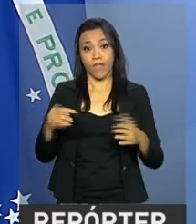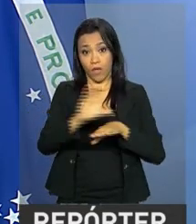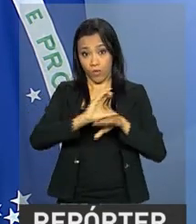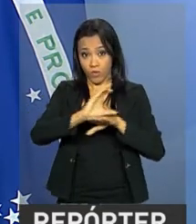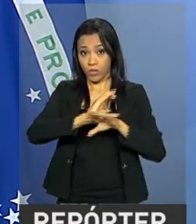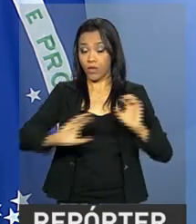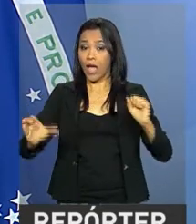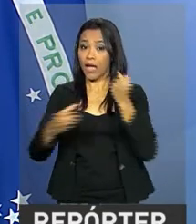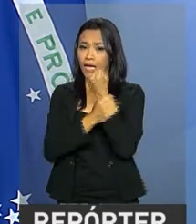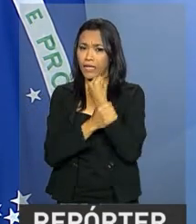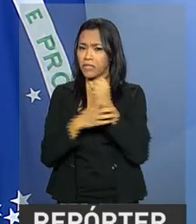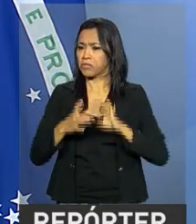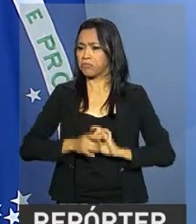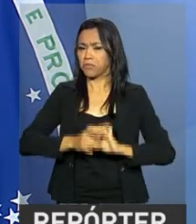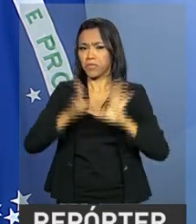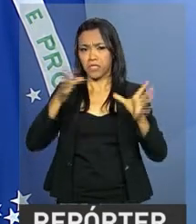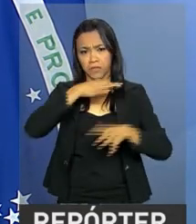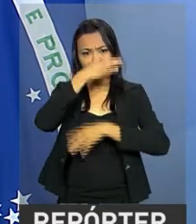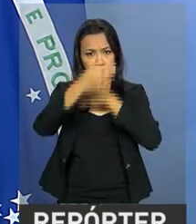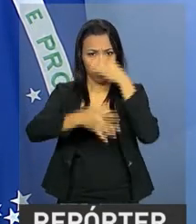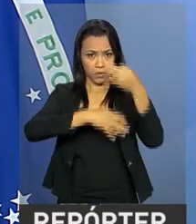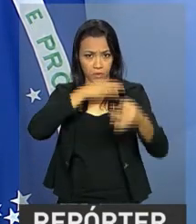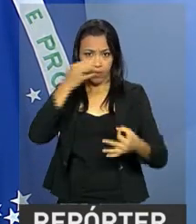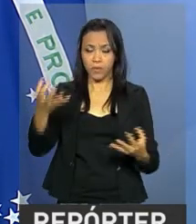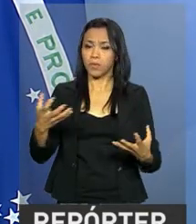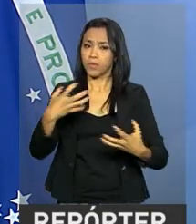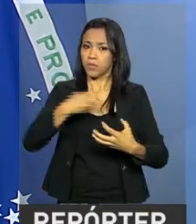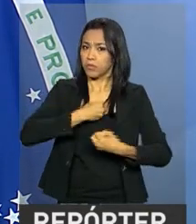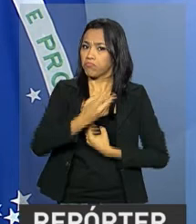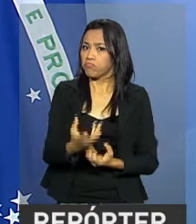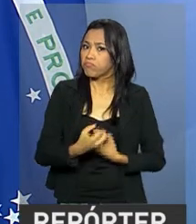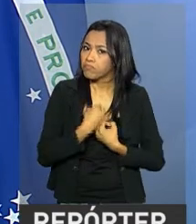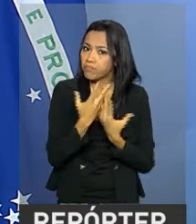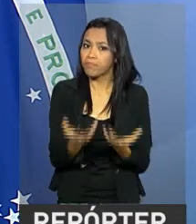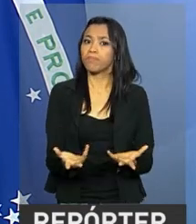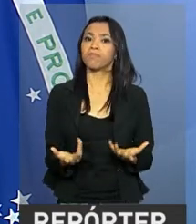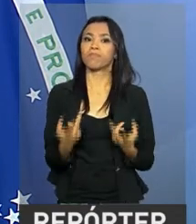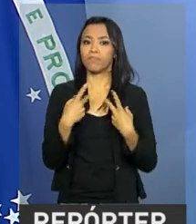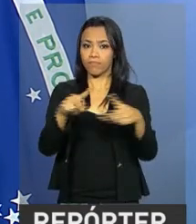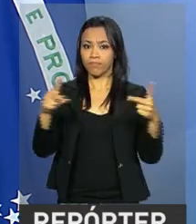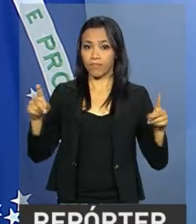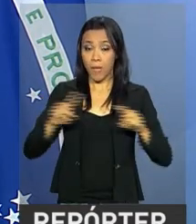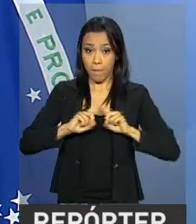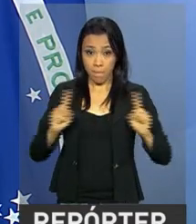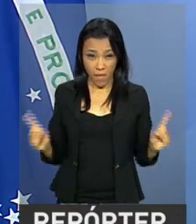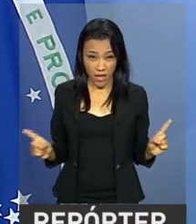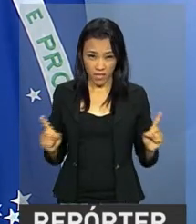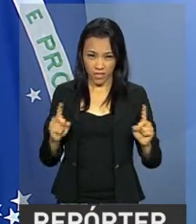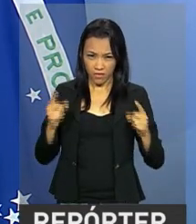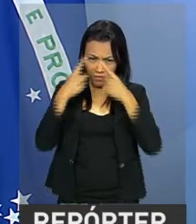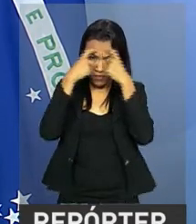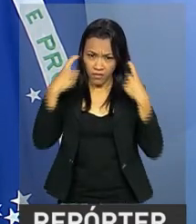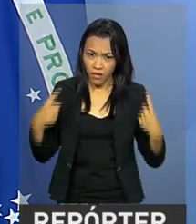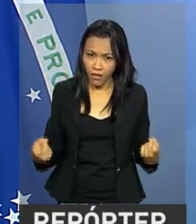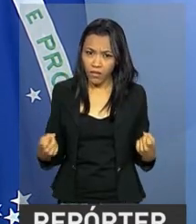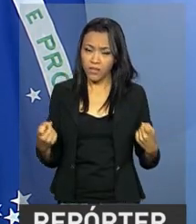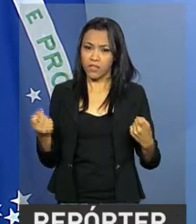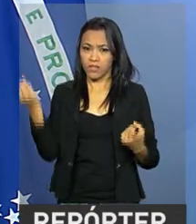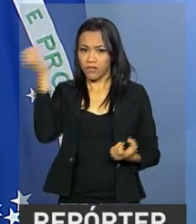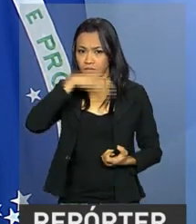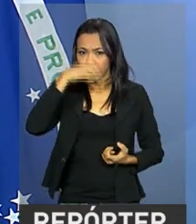todos o livre direito à manifestação de suas opiniões mas não protege a agressão e desrespeito